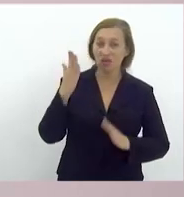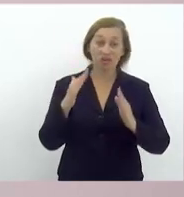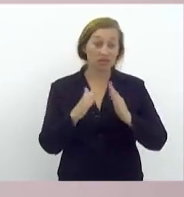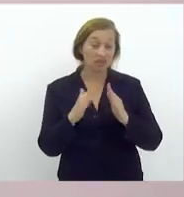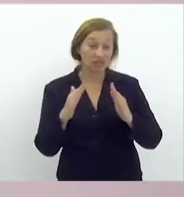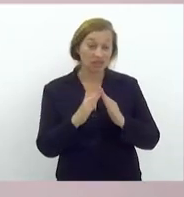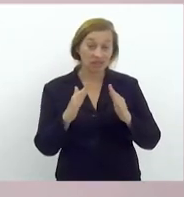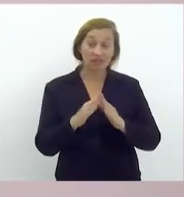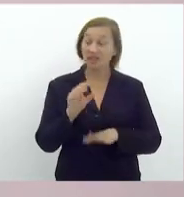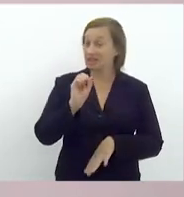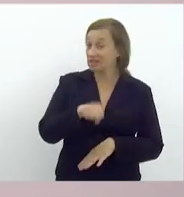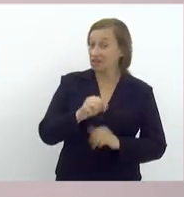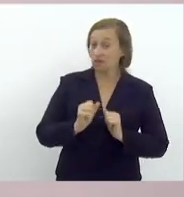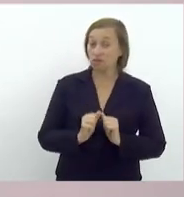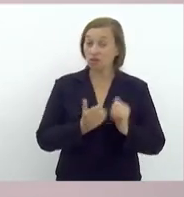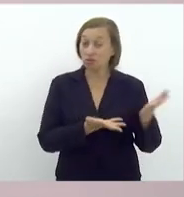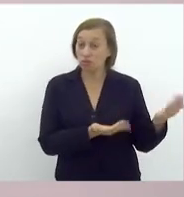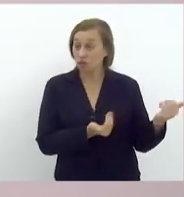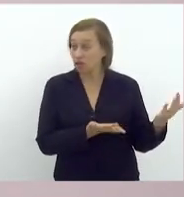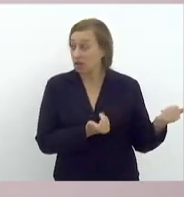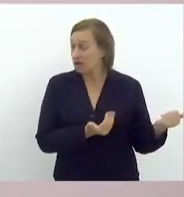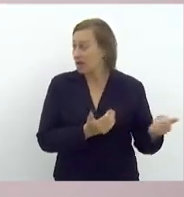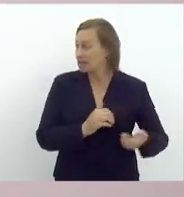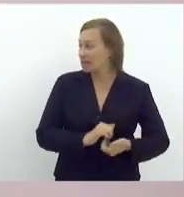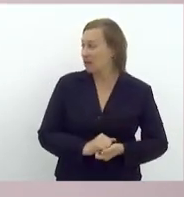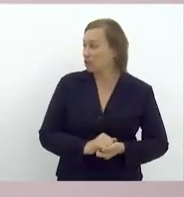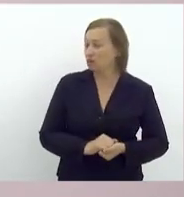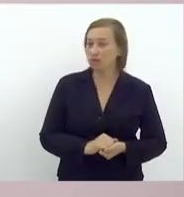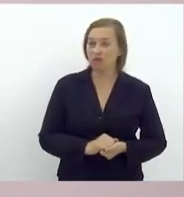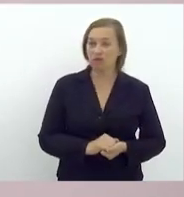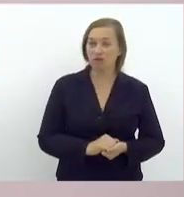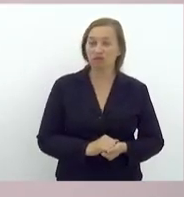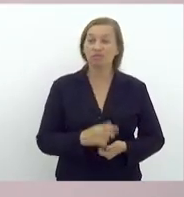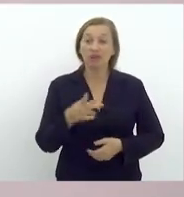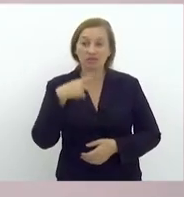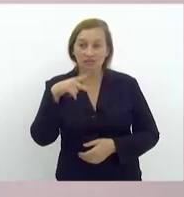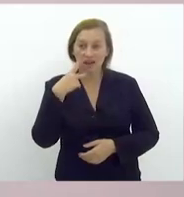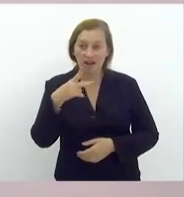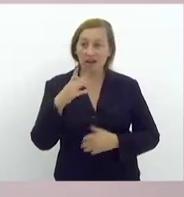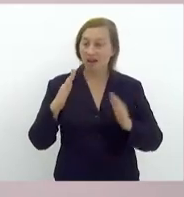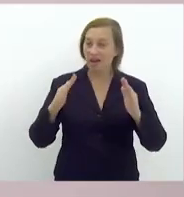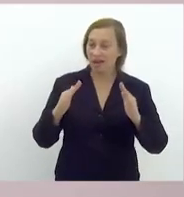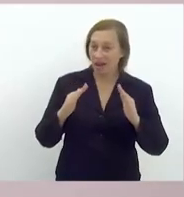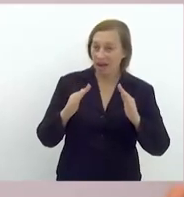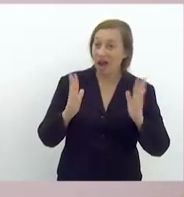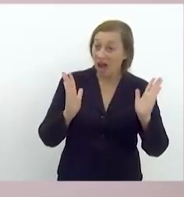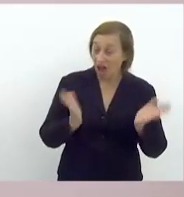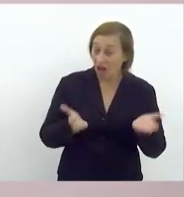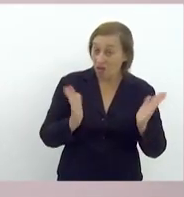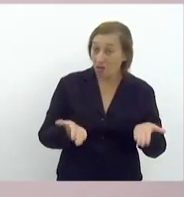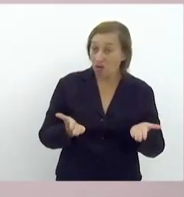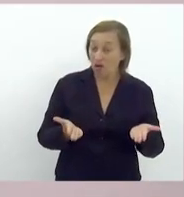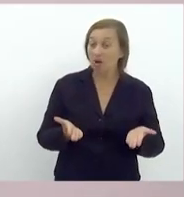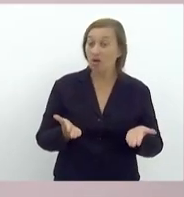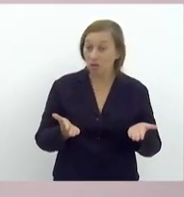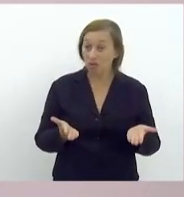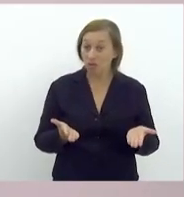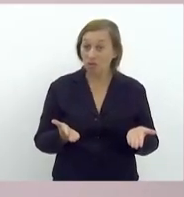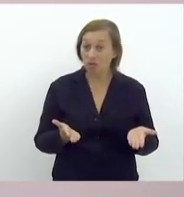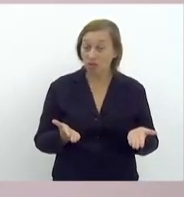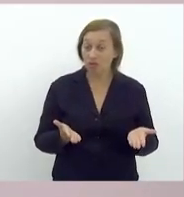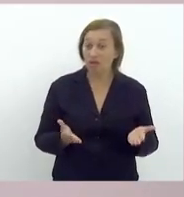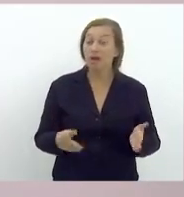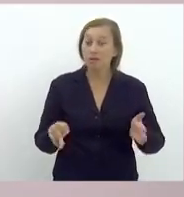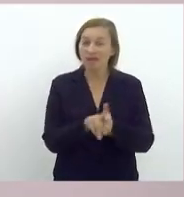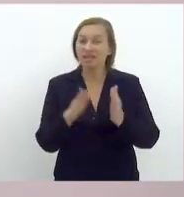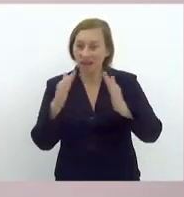ocupando 5 a juventude com a sua estática com a sua identidade para dizer agora hoje a gente pode dizer que essa pode ser a casa